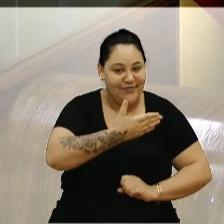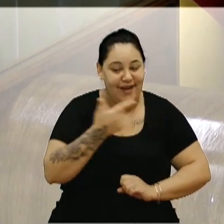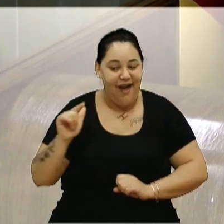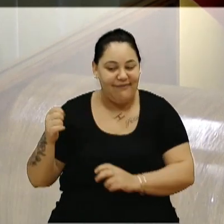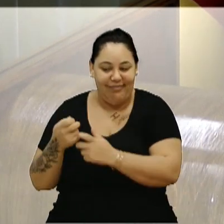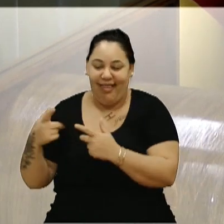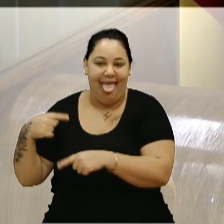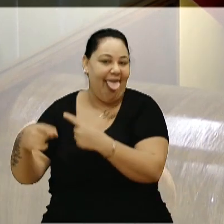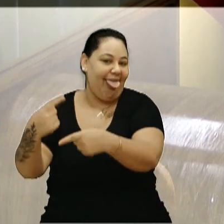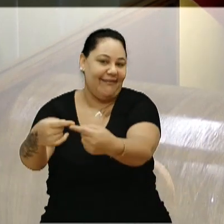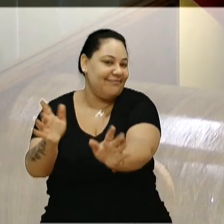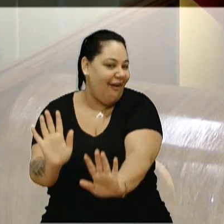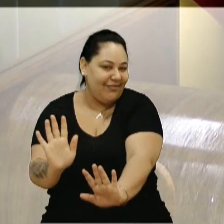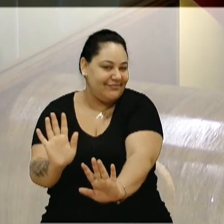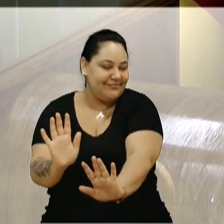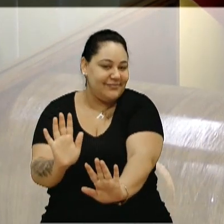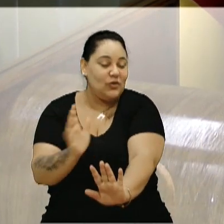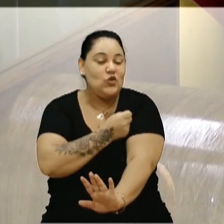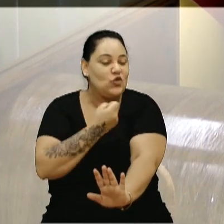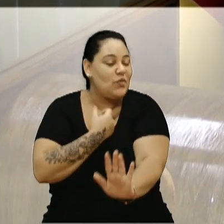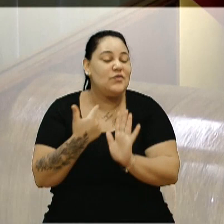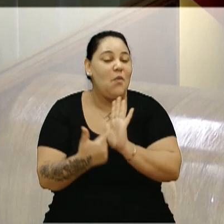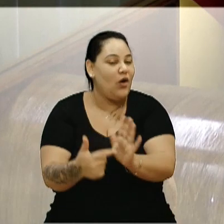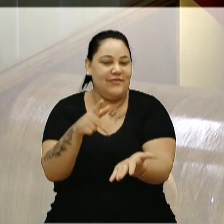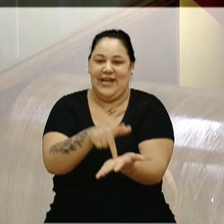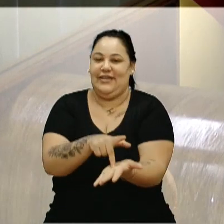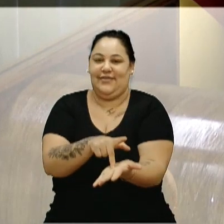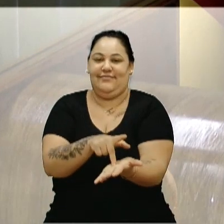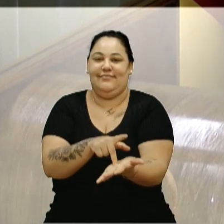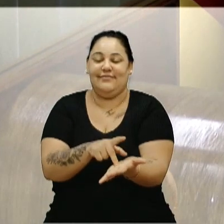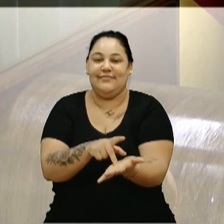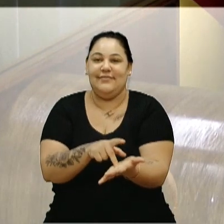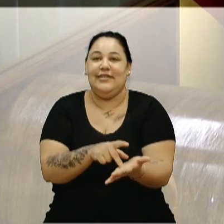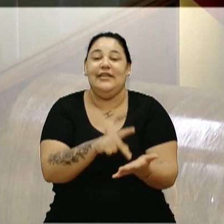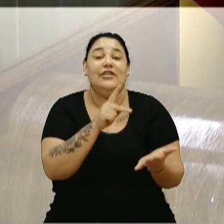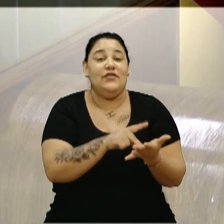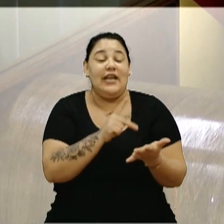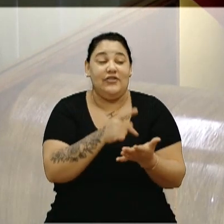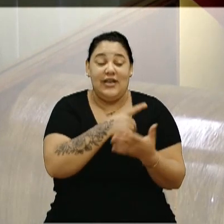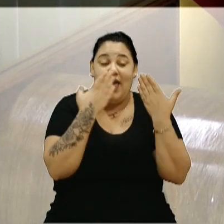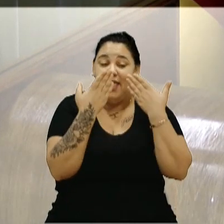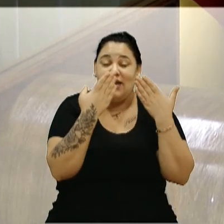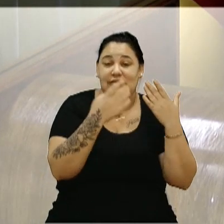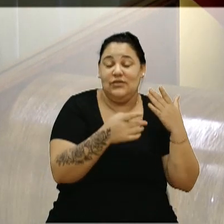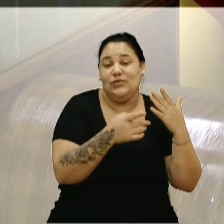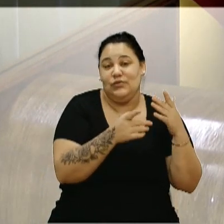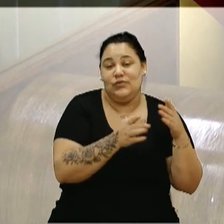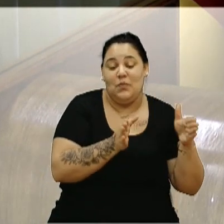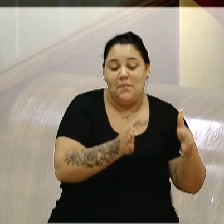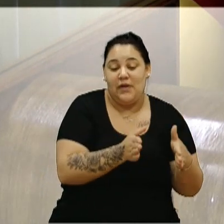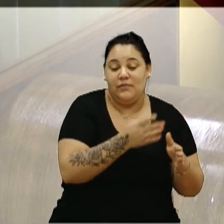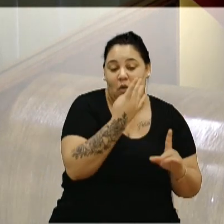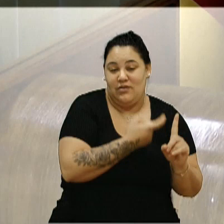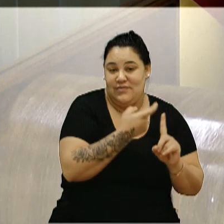Não importa, os números mostram. E, de certa forma, essa análise do primeiro quadrimestre, en passant, assim, né? Depois a